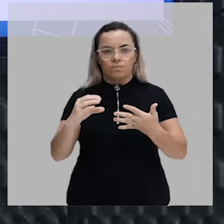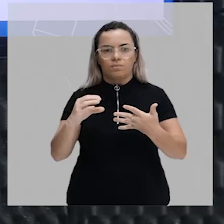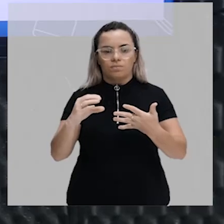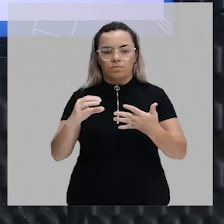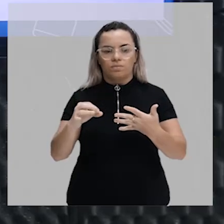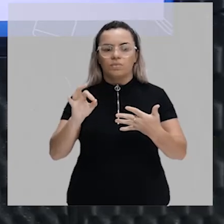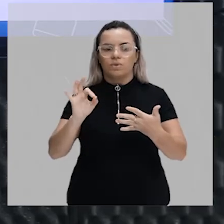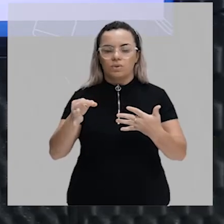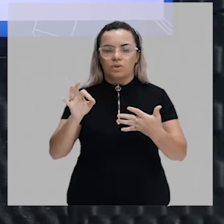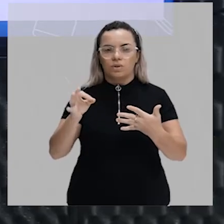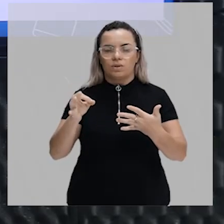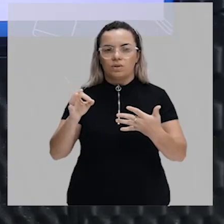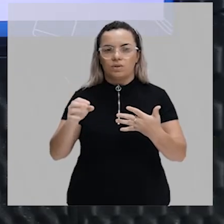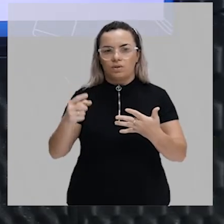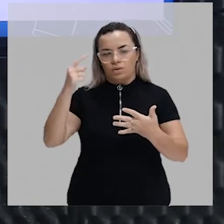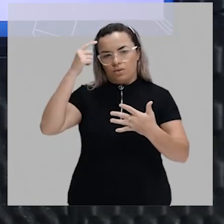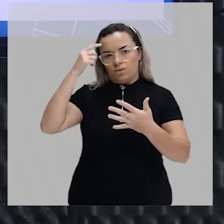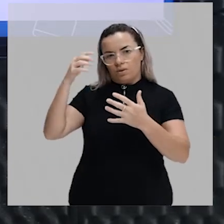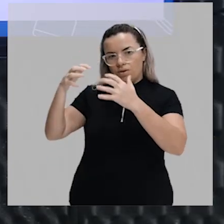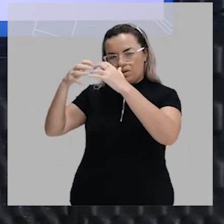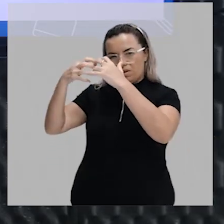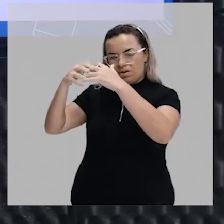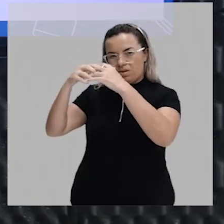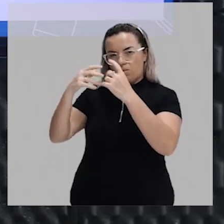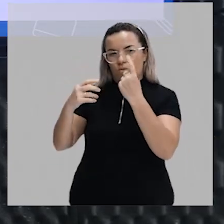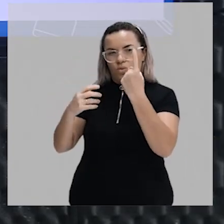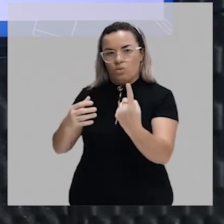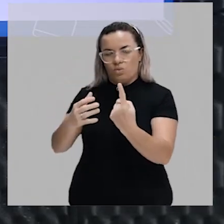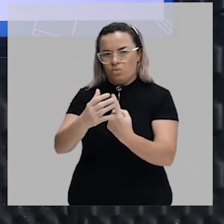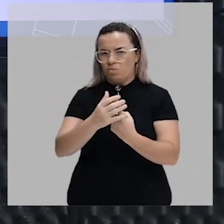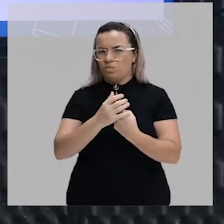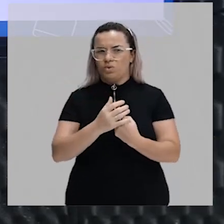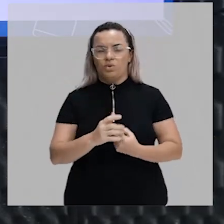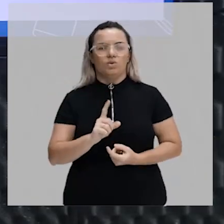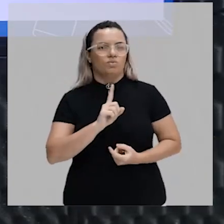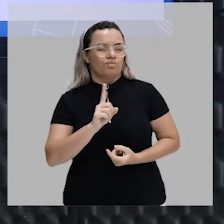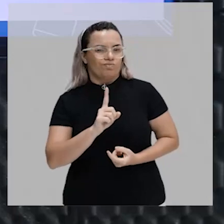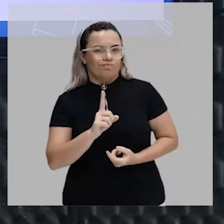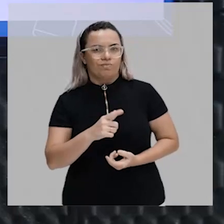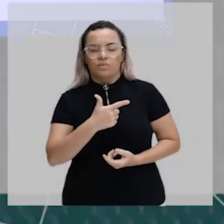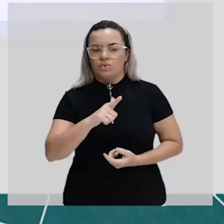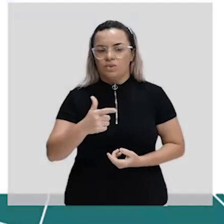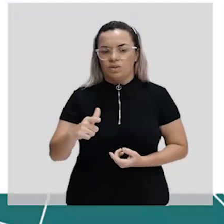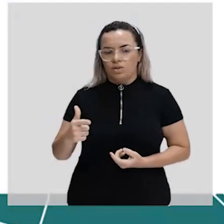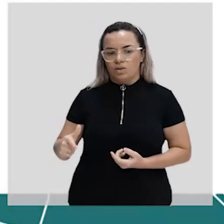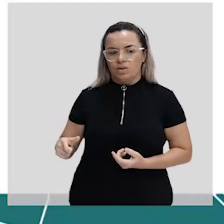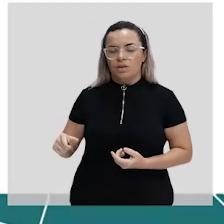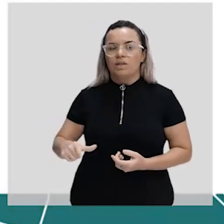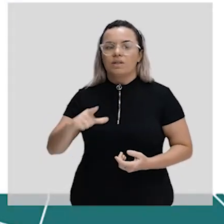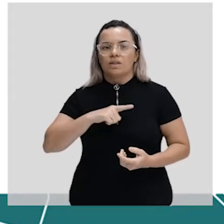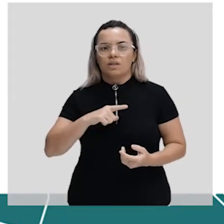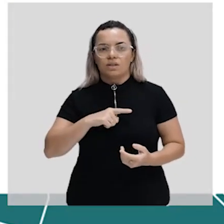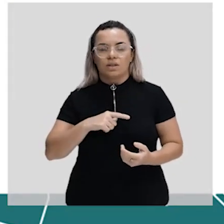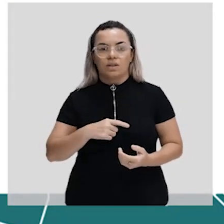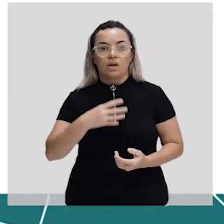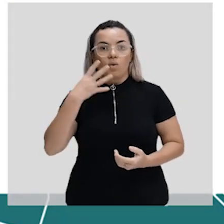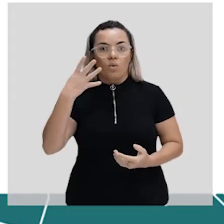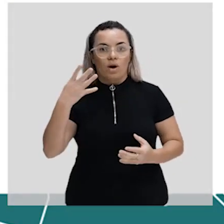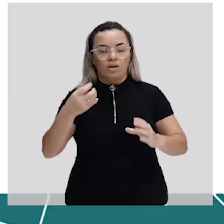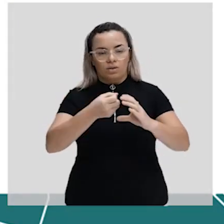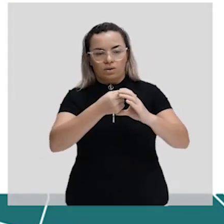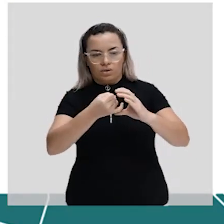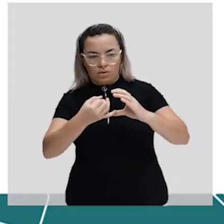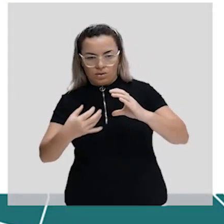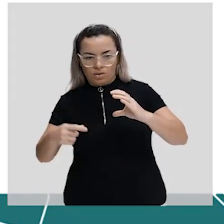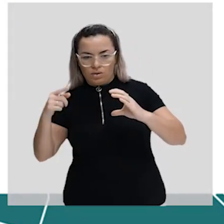Racionalismo absoluto. Não tem no simbolismo. Então, significa dizer que aqui nós temos 4 características que você pode memorizar.